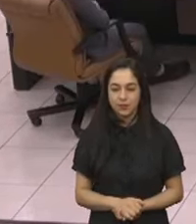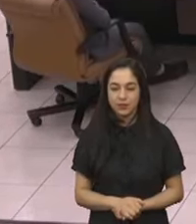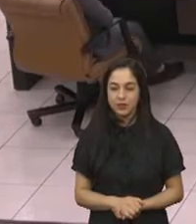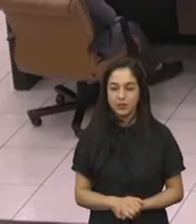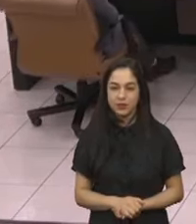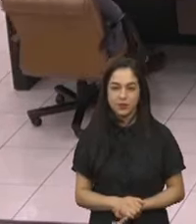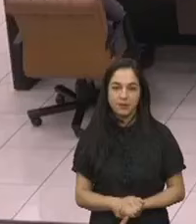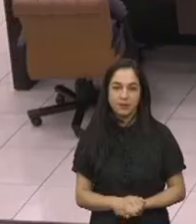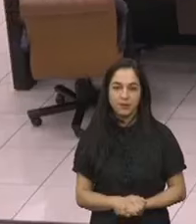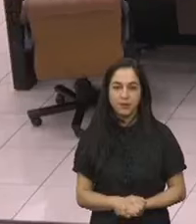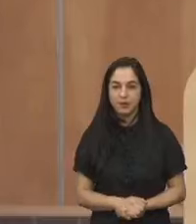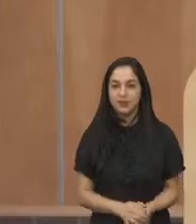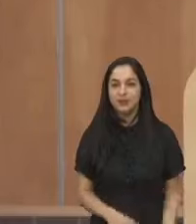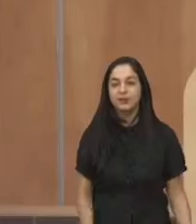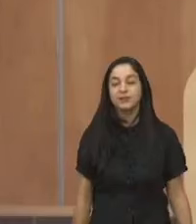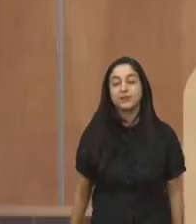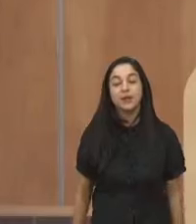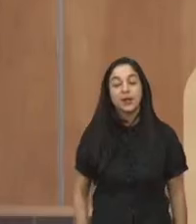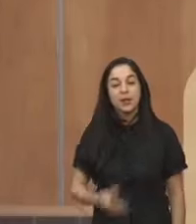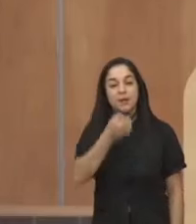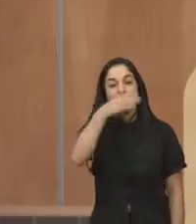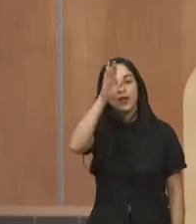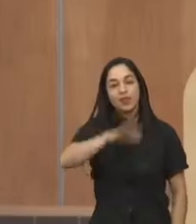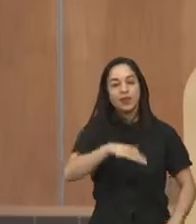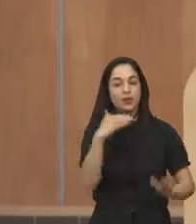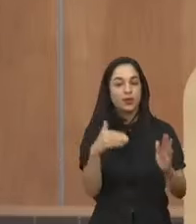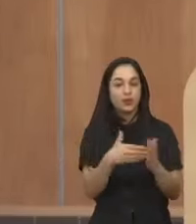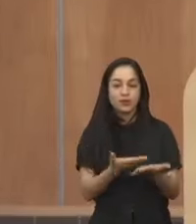Boa tarde a todos, presente, associação